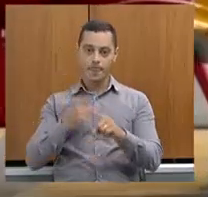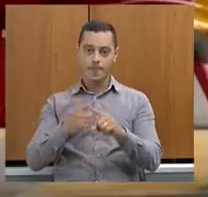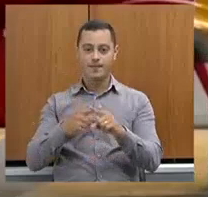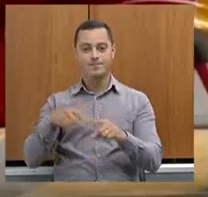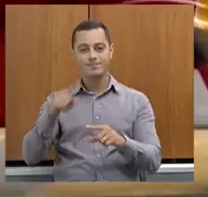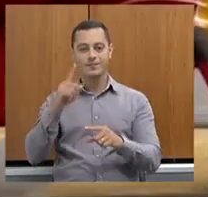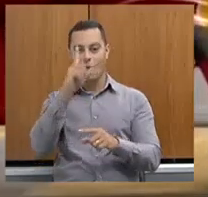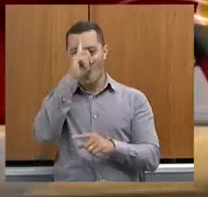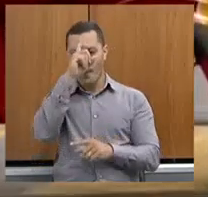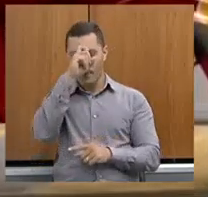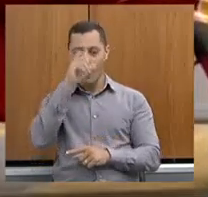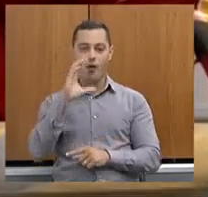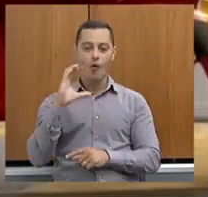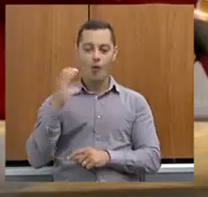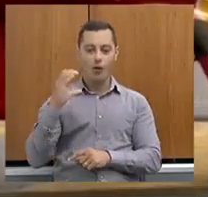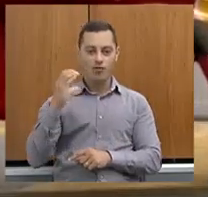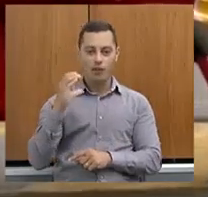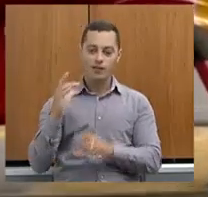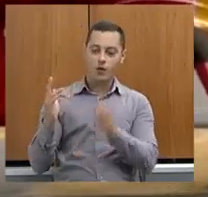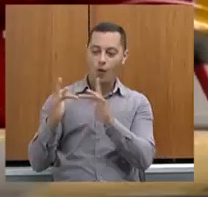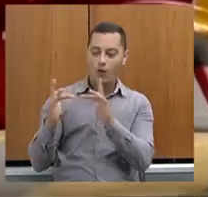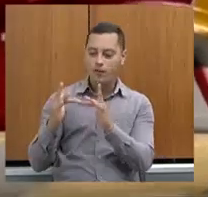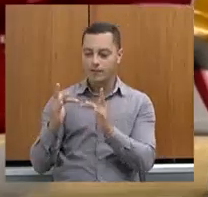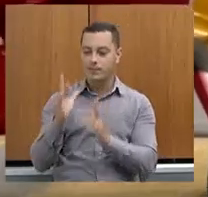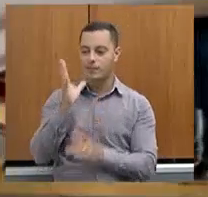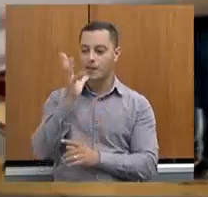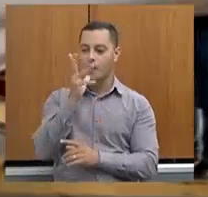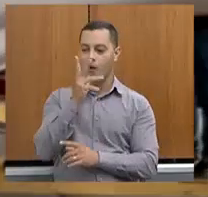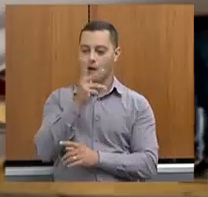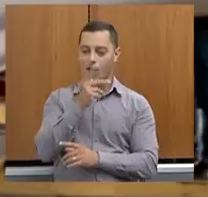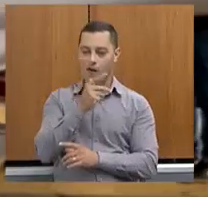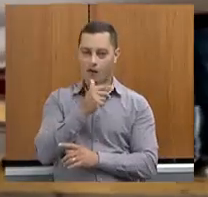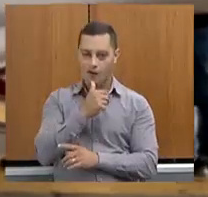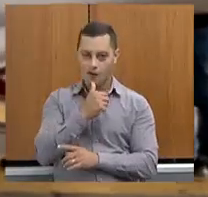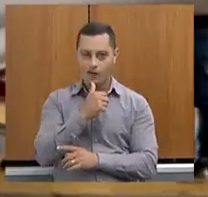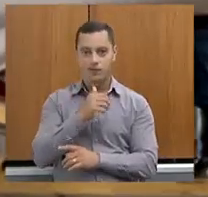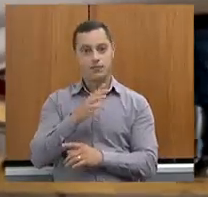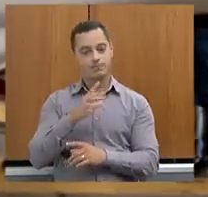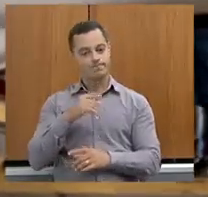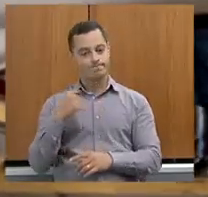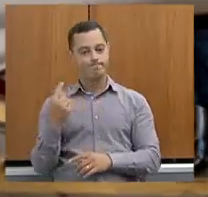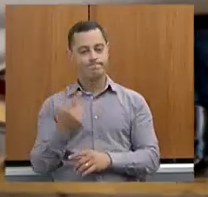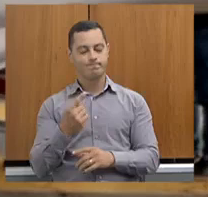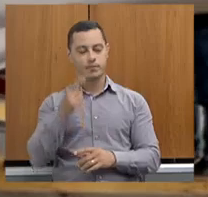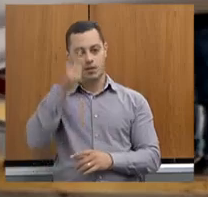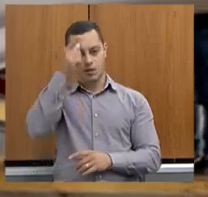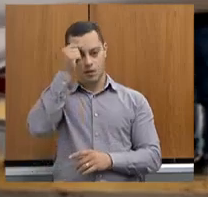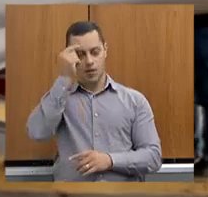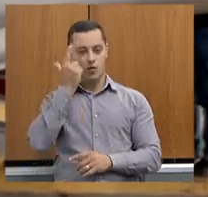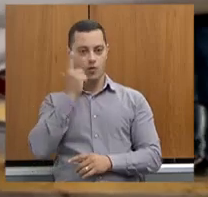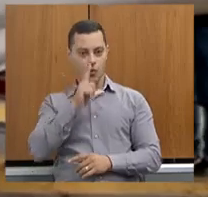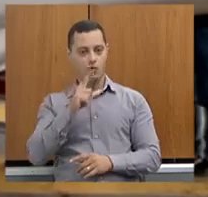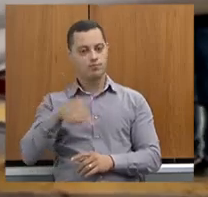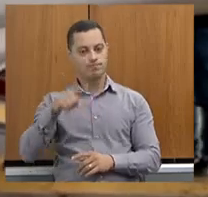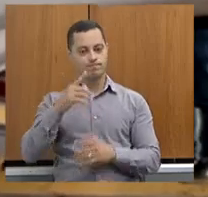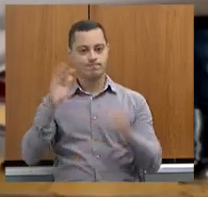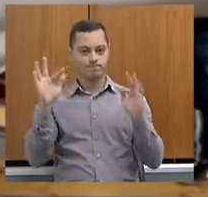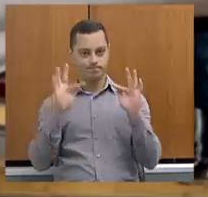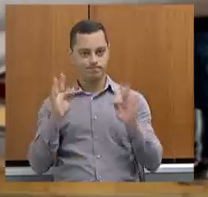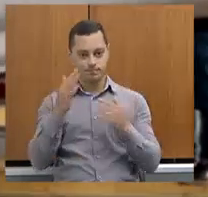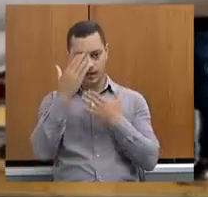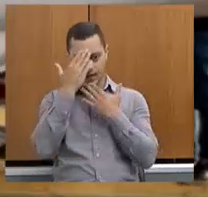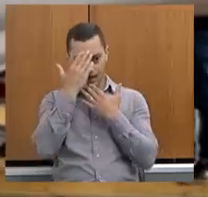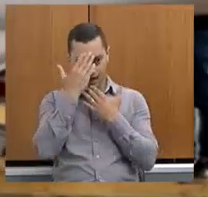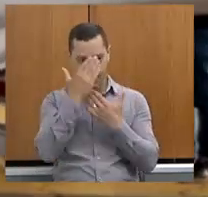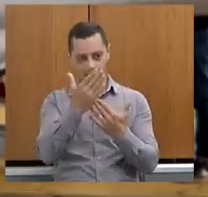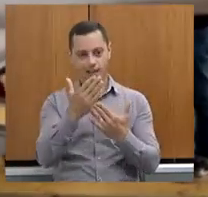só que tava demorando muito felicidade que é gratidão né Por todo mundo né que ia te ajudar também aí eu tô muito